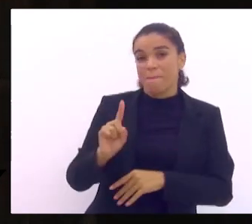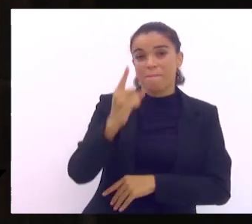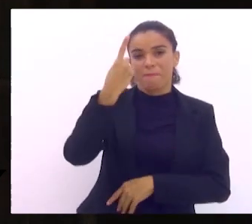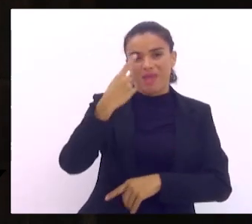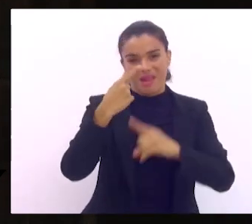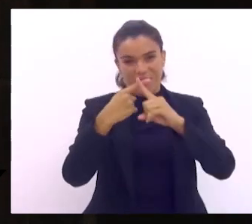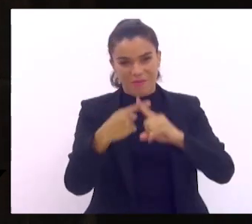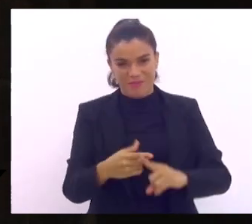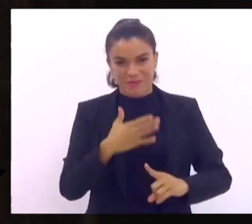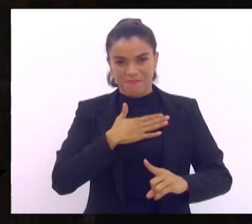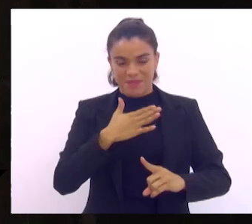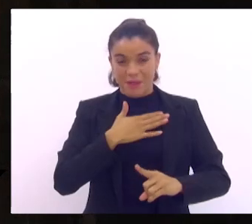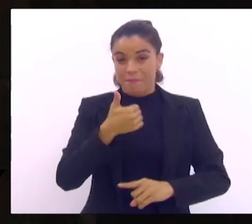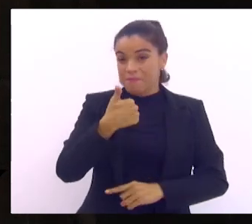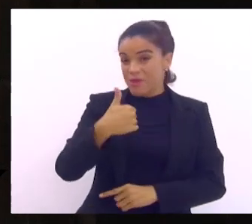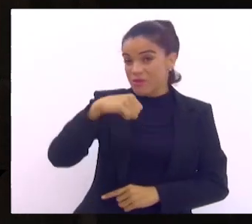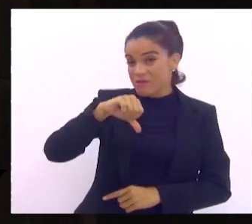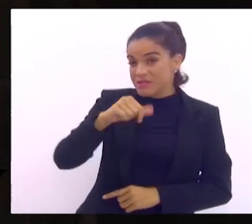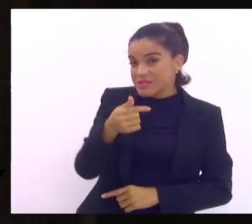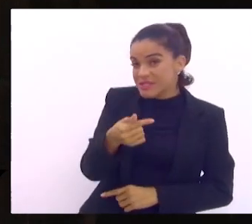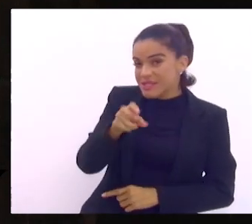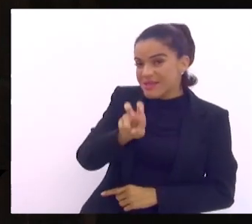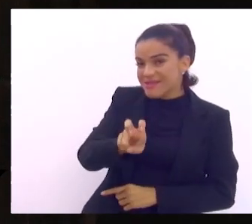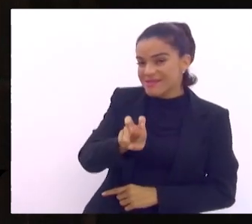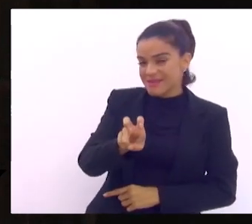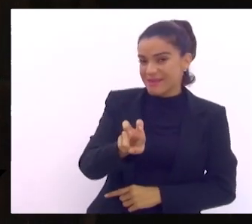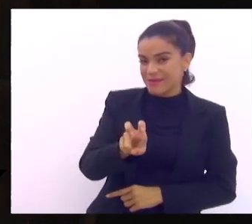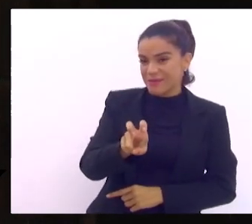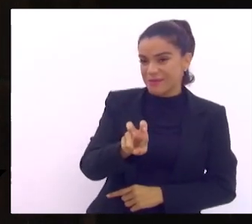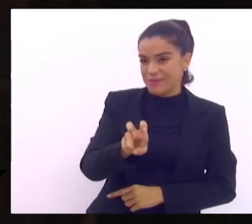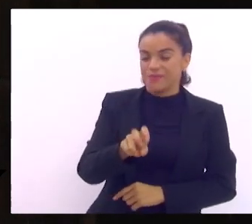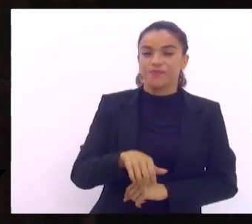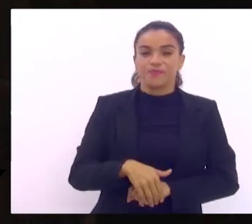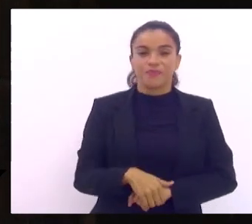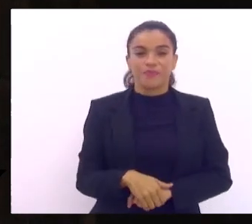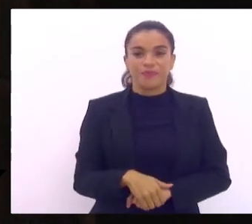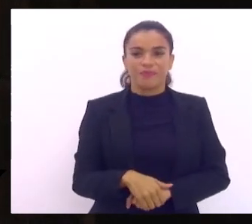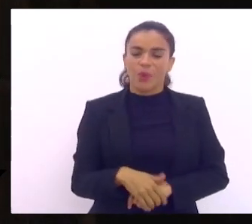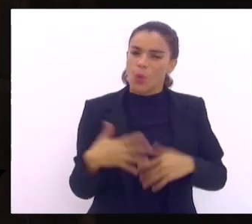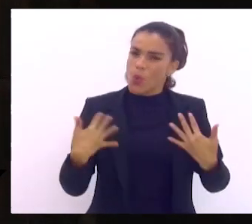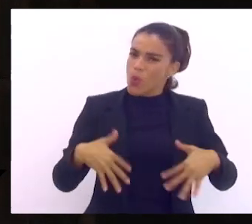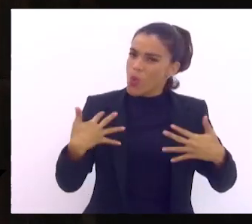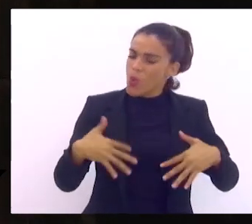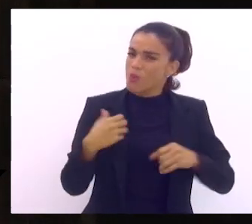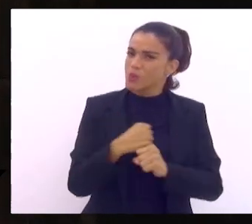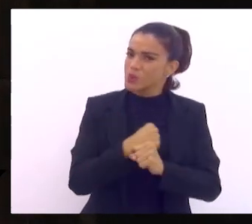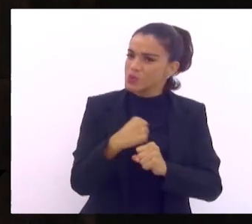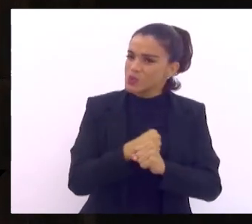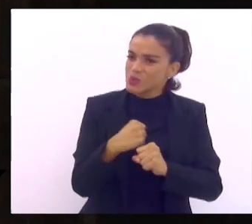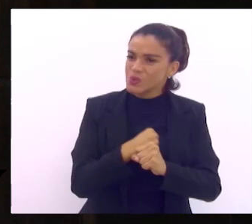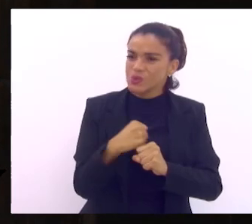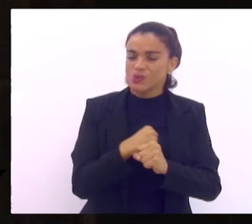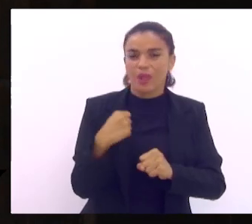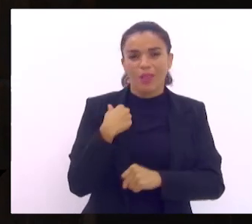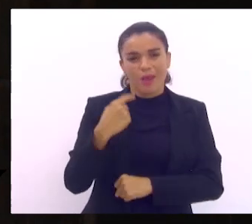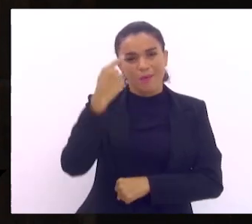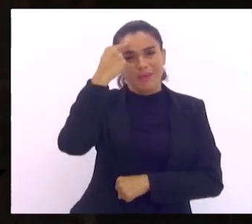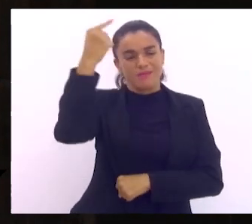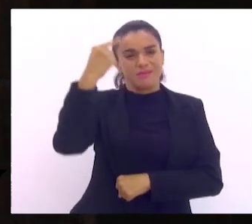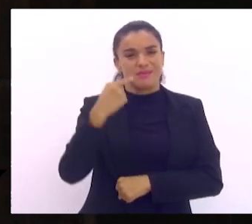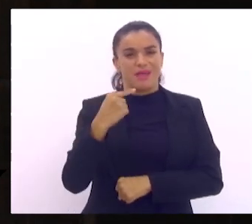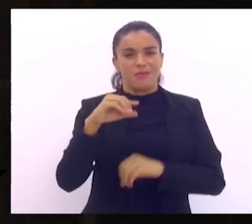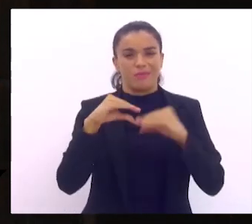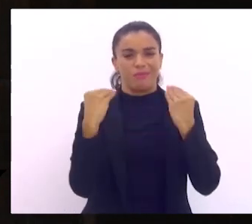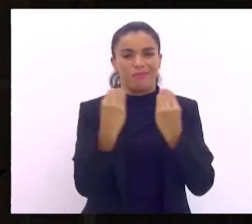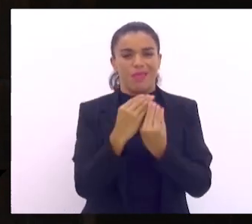ali foi em 1975. É muito tempo. Então, quando nós pensamos no Célio de Barro, dá